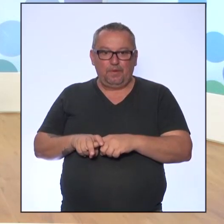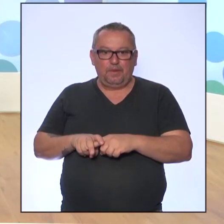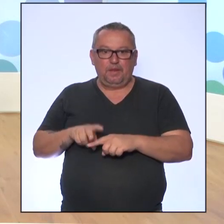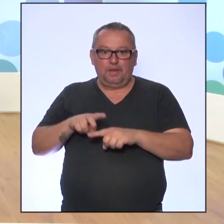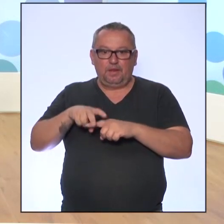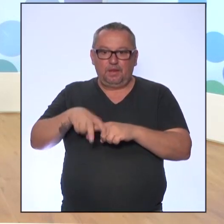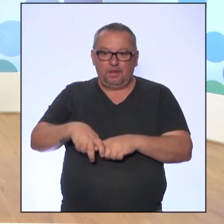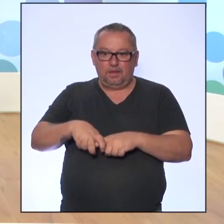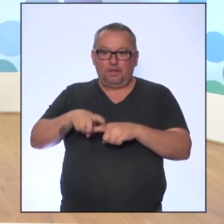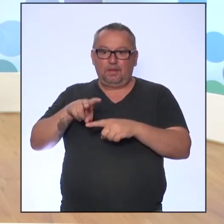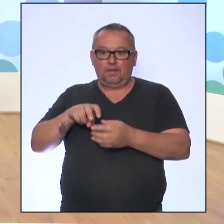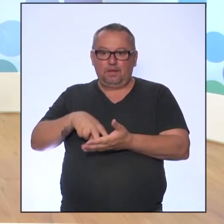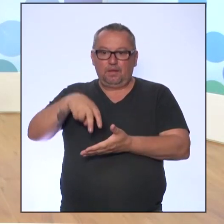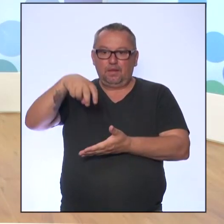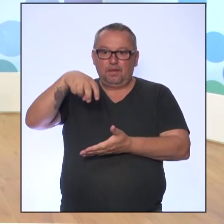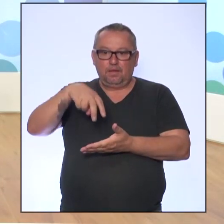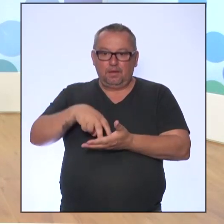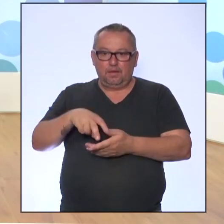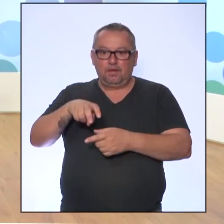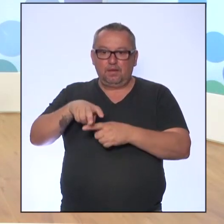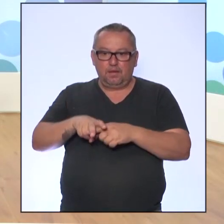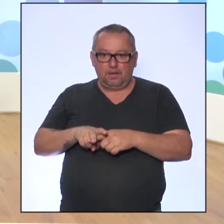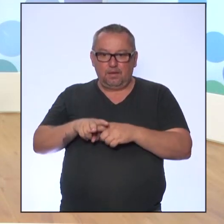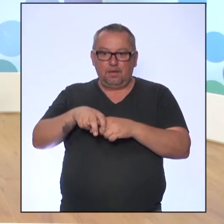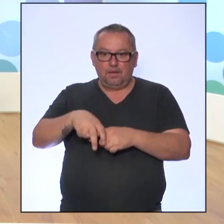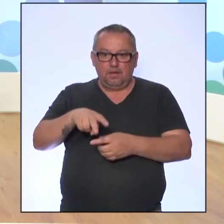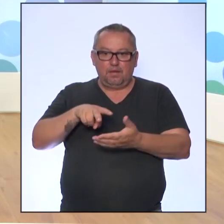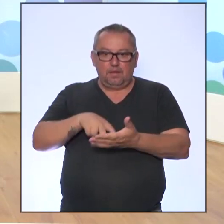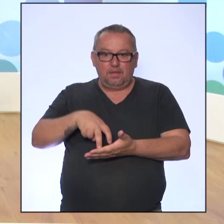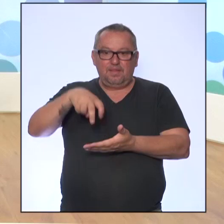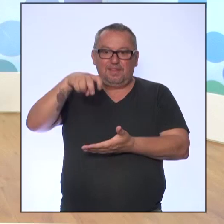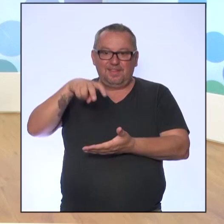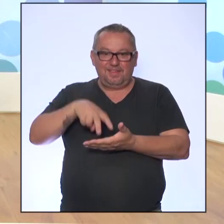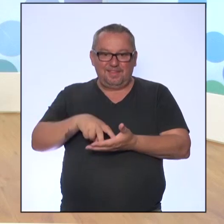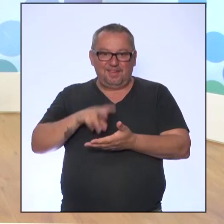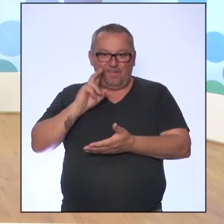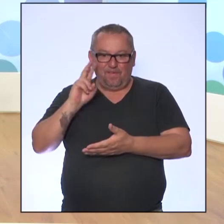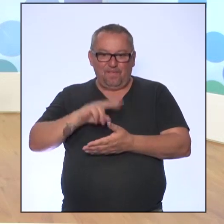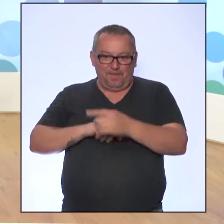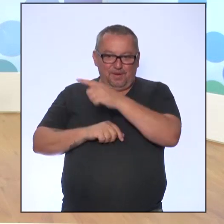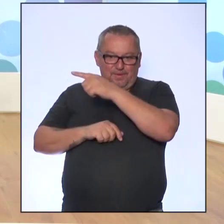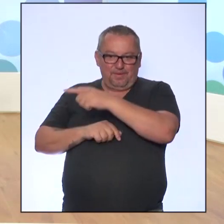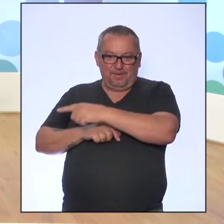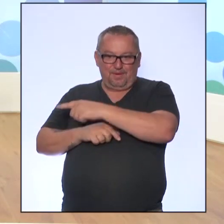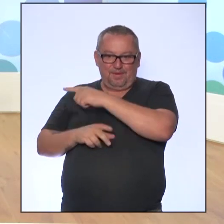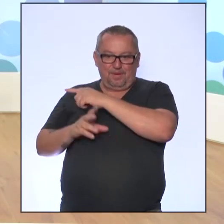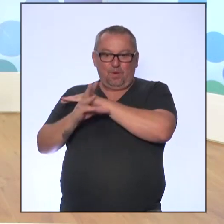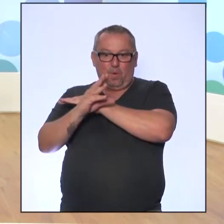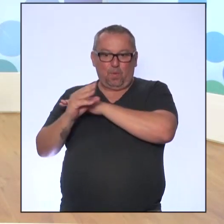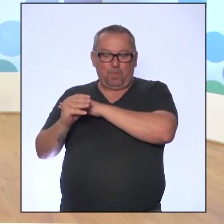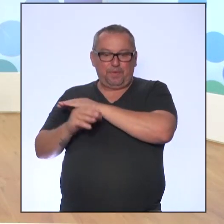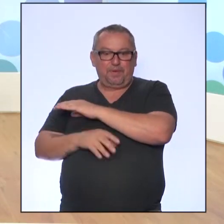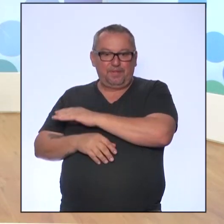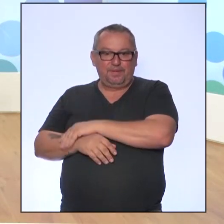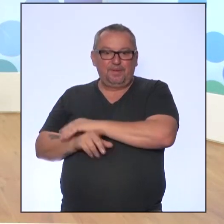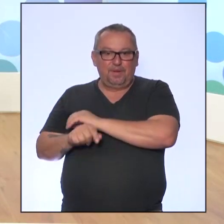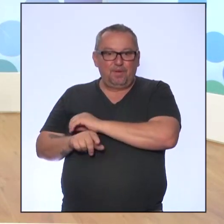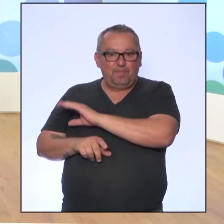quando salta. Senta, levanta o pé e salta. Isso.